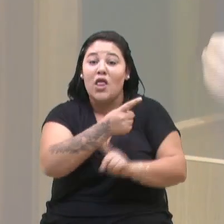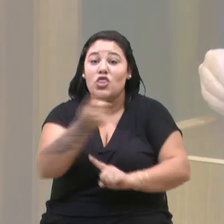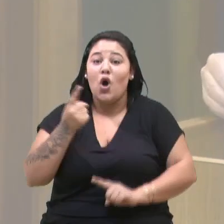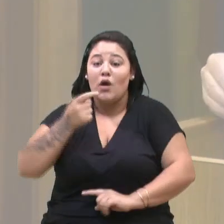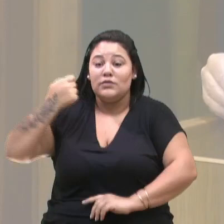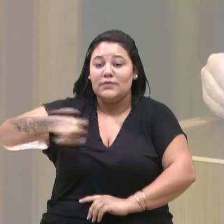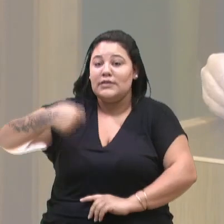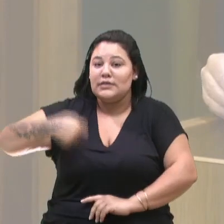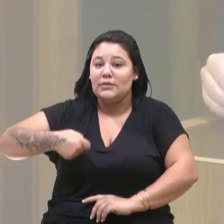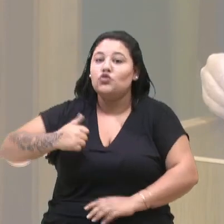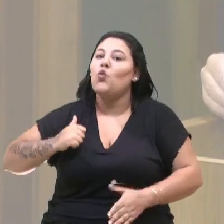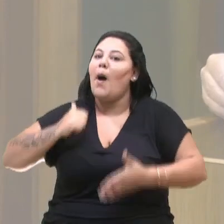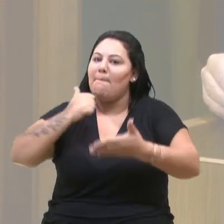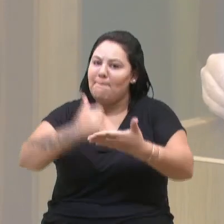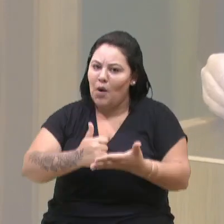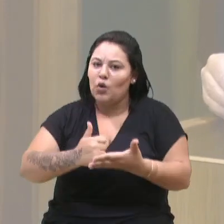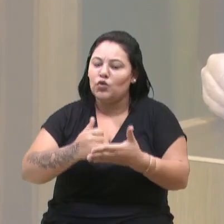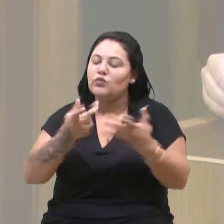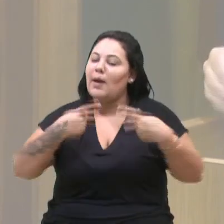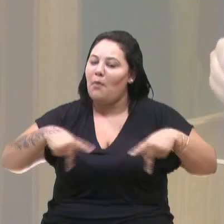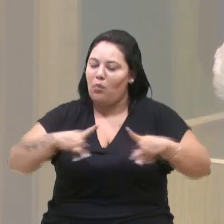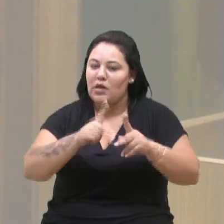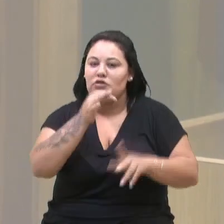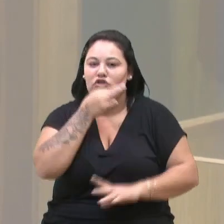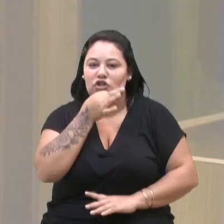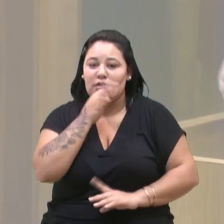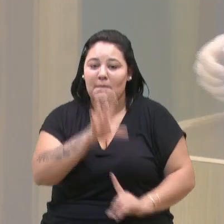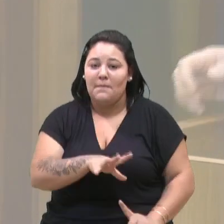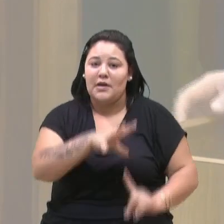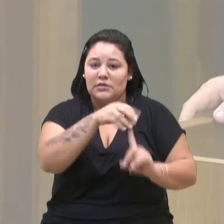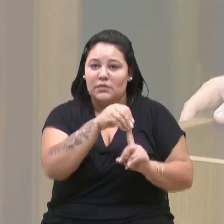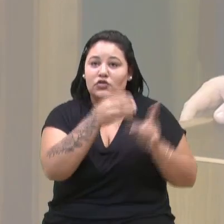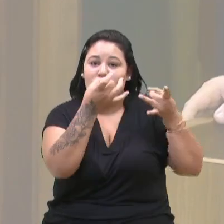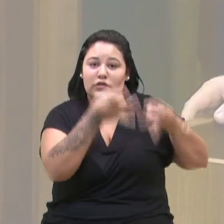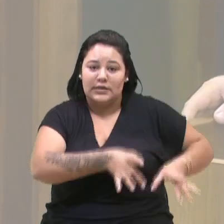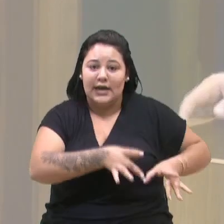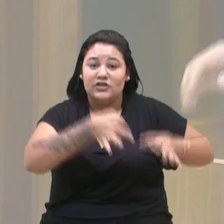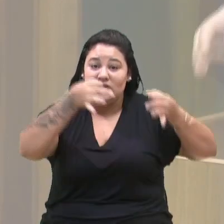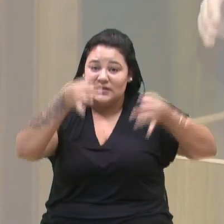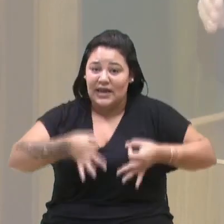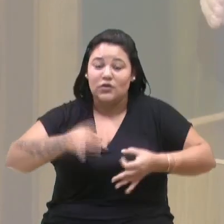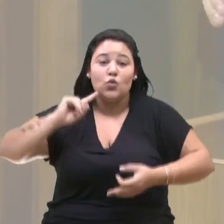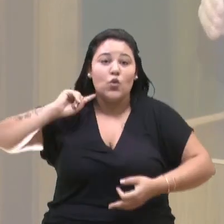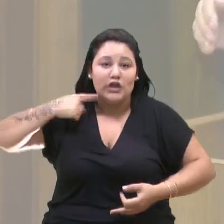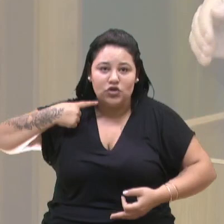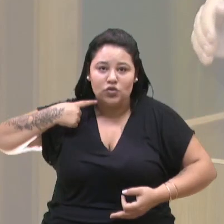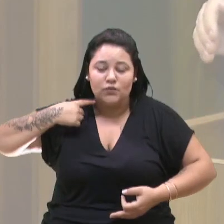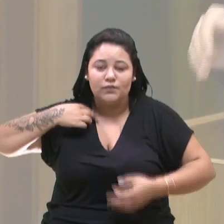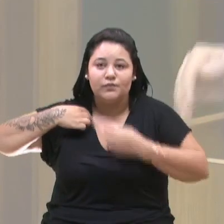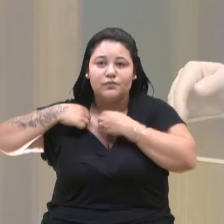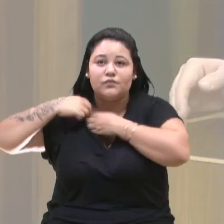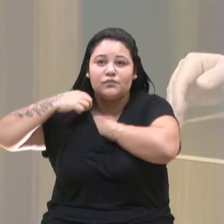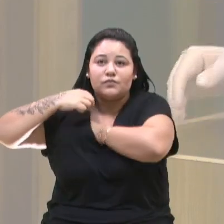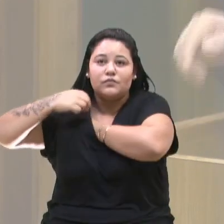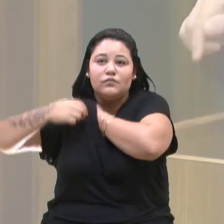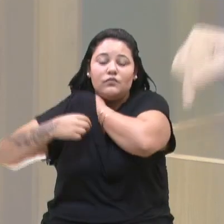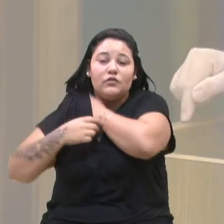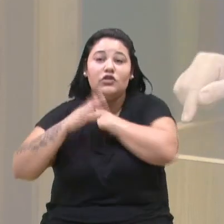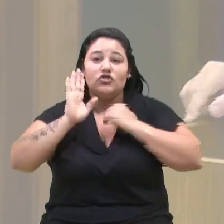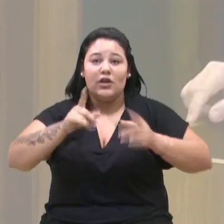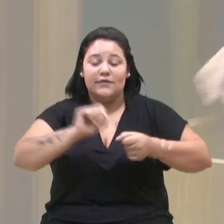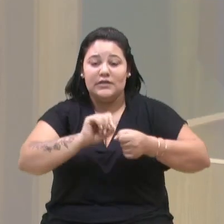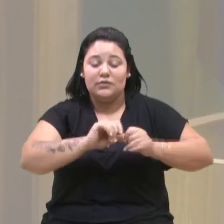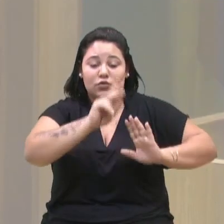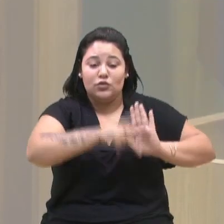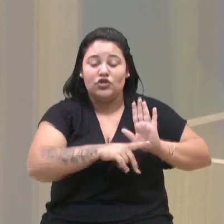da colaboração da população, principalmente no descarte correto de lixo. Foi feito, inclusive, um projeto de lei, uma